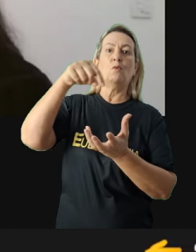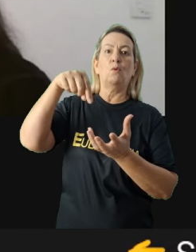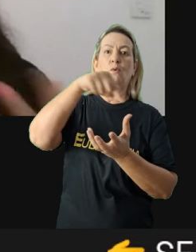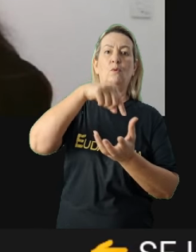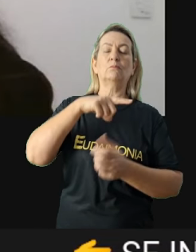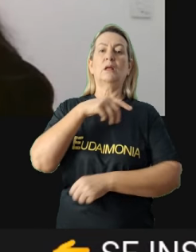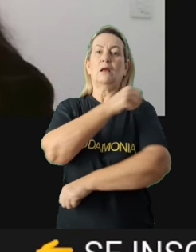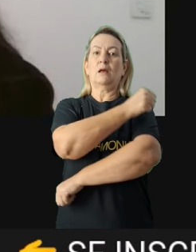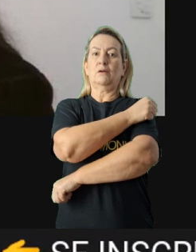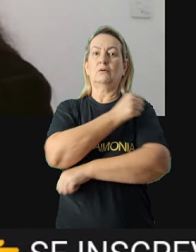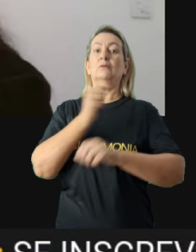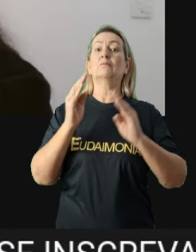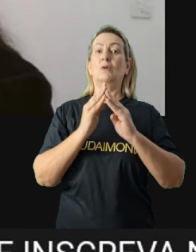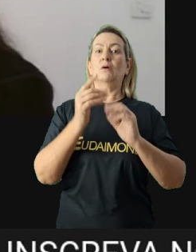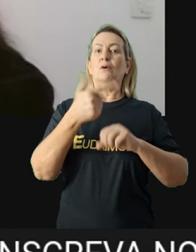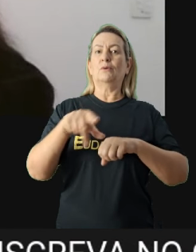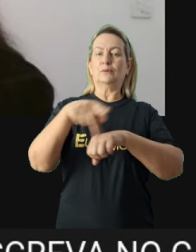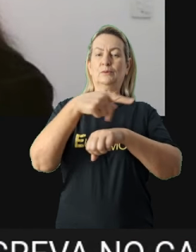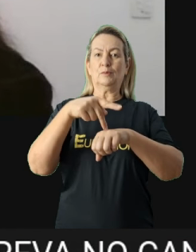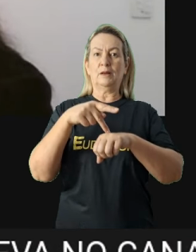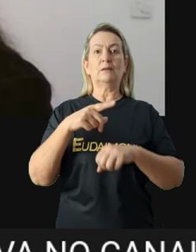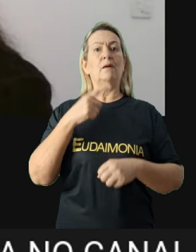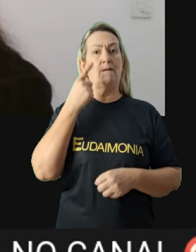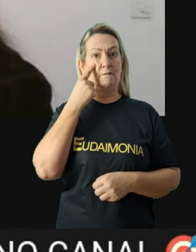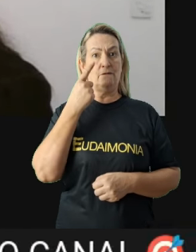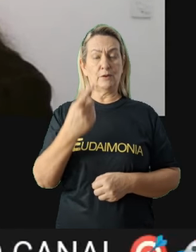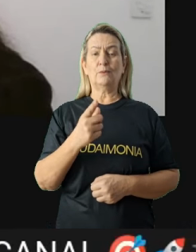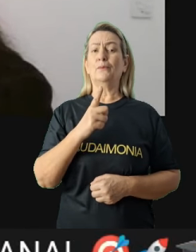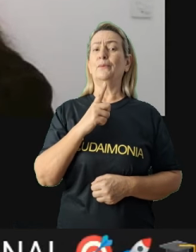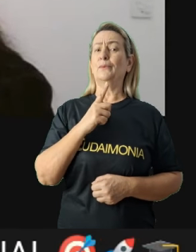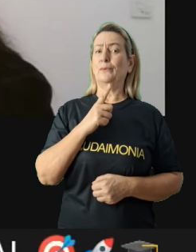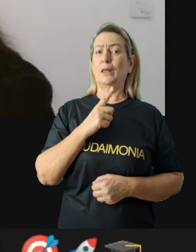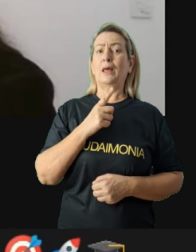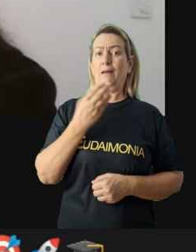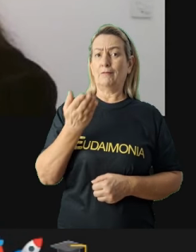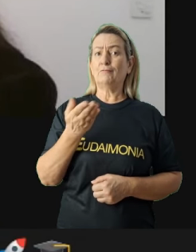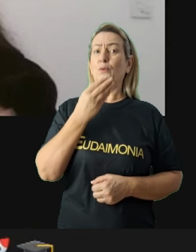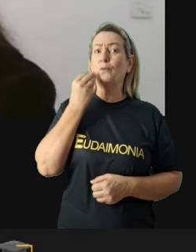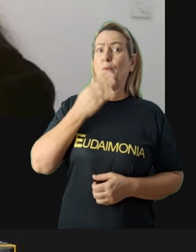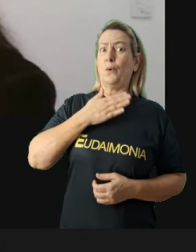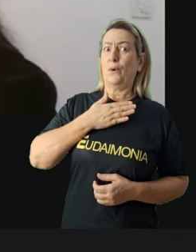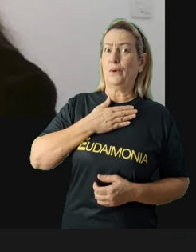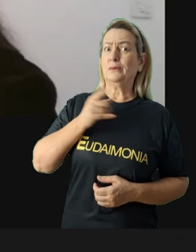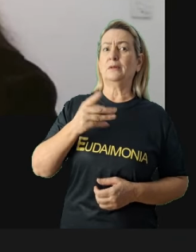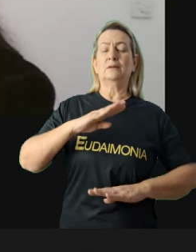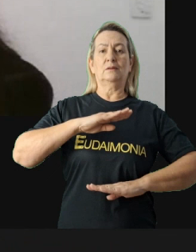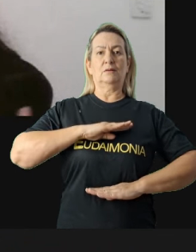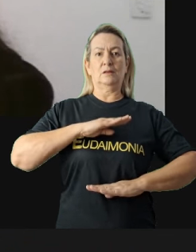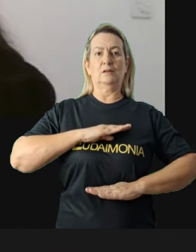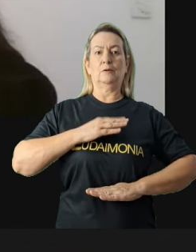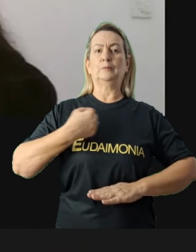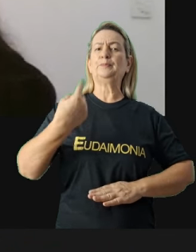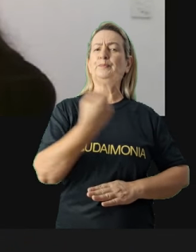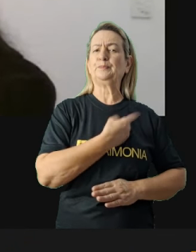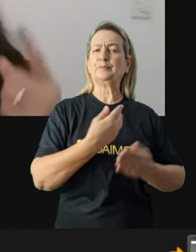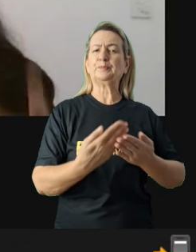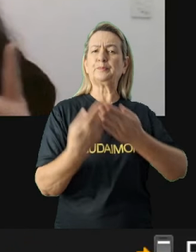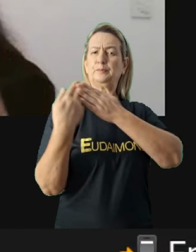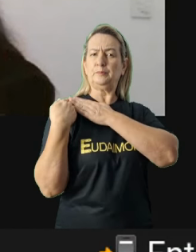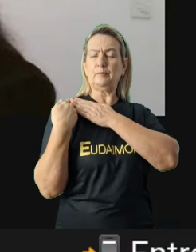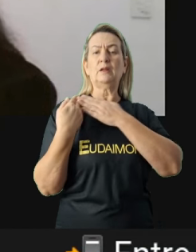do mundo, né? Nós temos também alunos que moram em outros países, outras realidades. Então, vejo assim, com muita simpatia essa seguinte situação